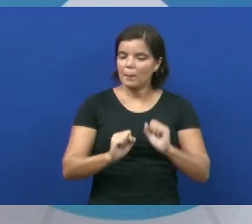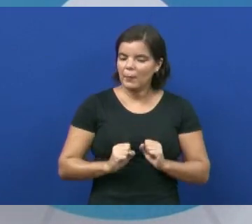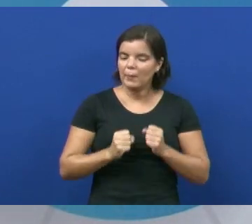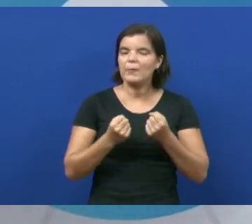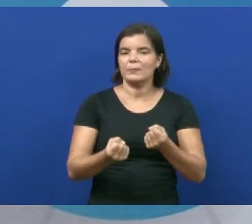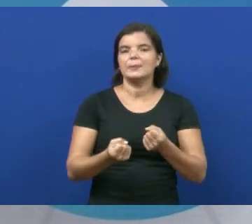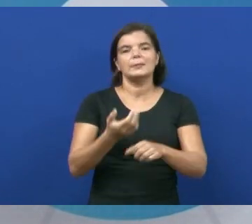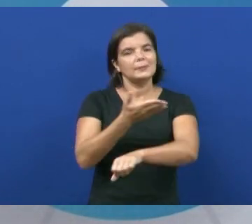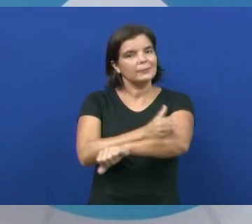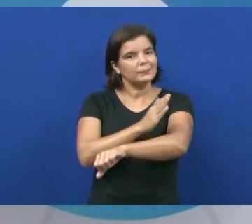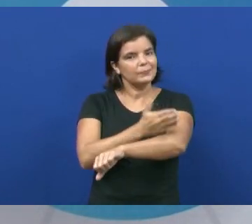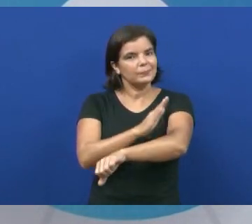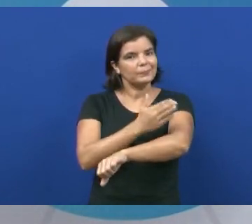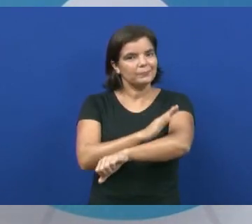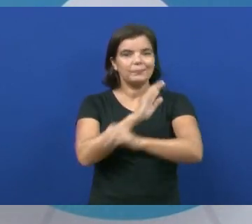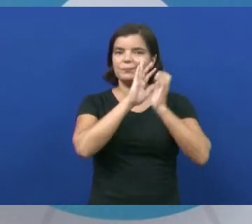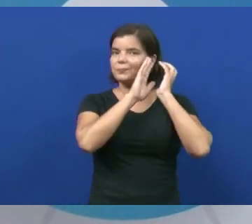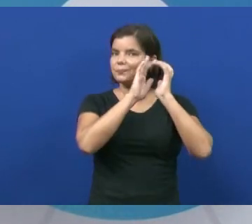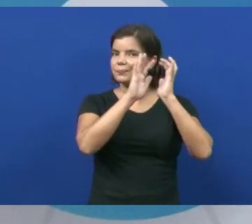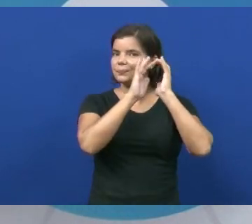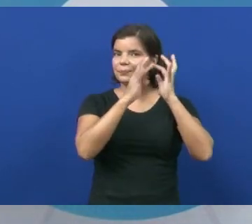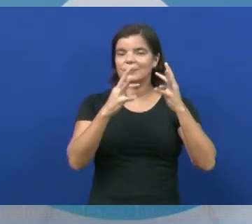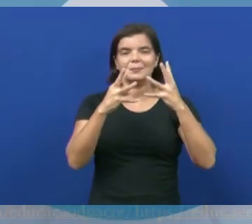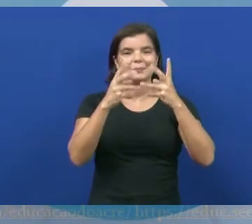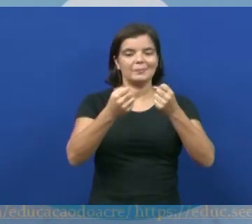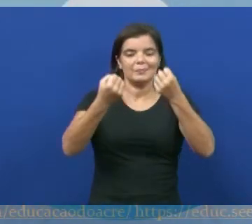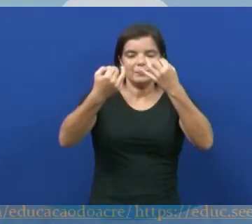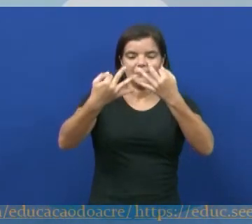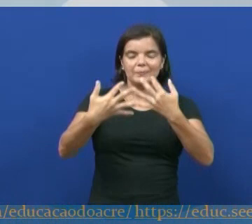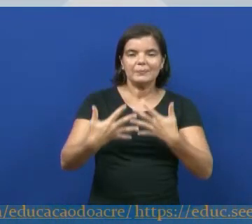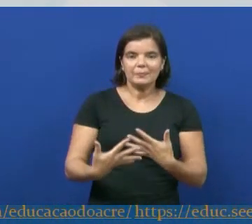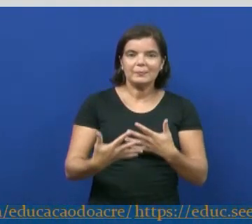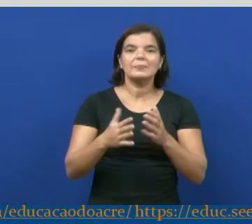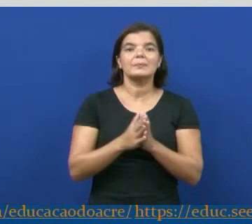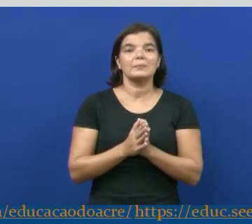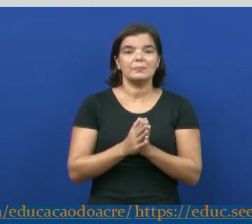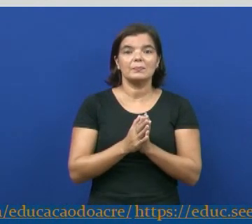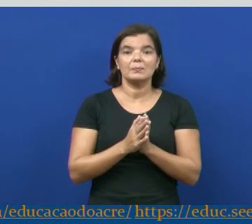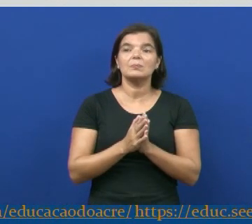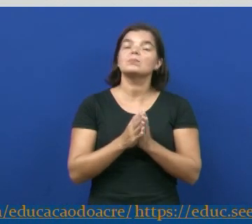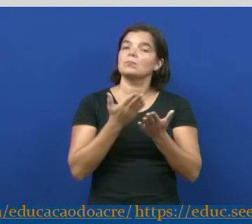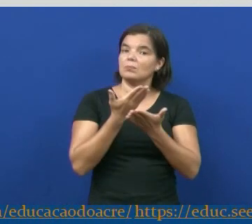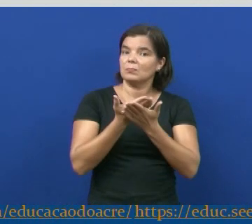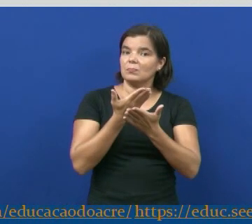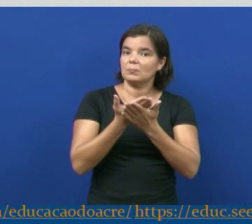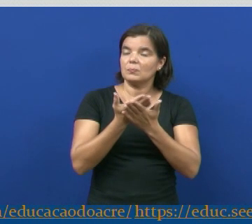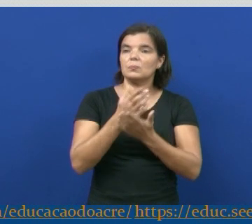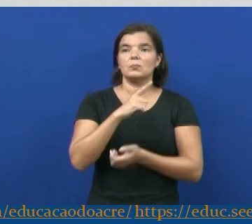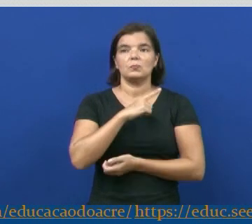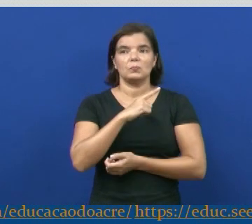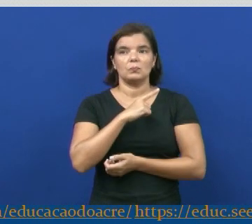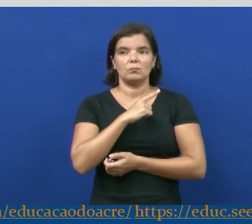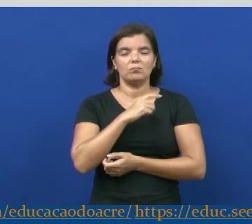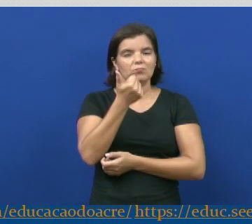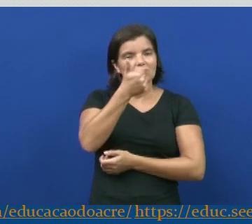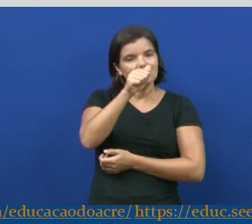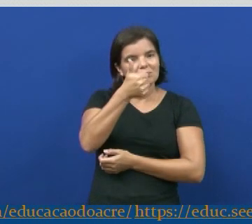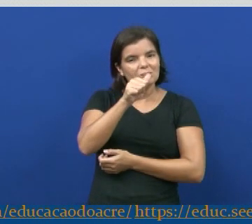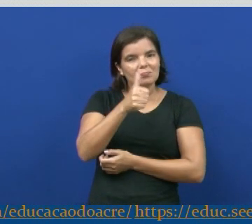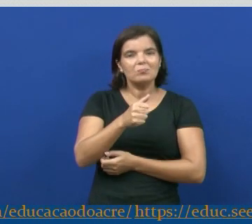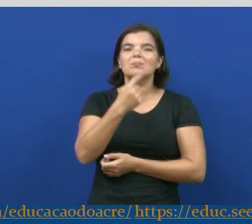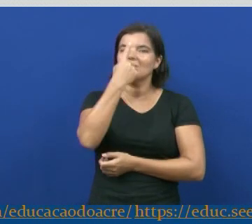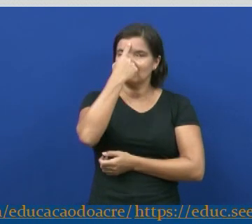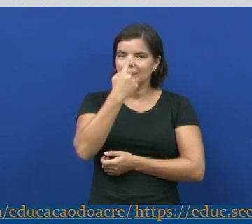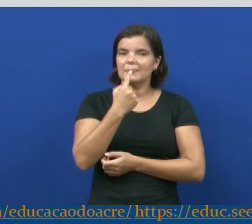reforçar, exercitar aí nosso cérebro, conforme que tudo que eu falei, tá? Nessa pequena aula. Nós temos uma análise também